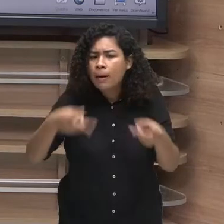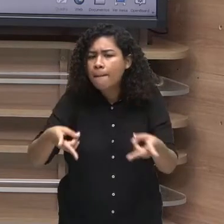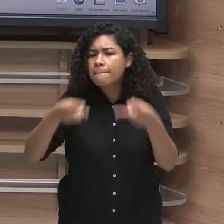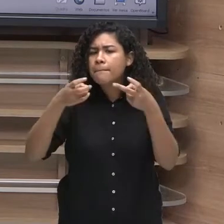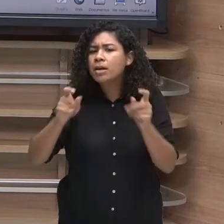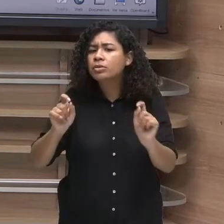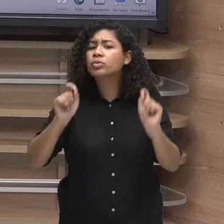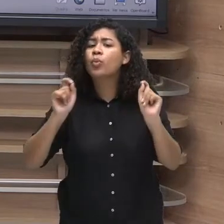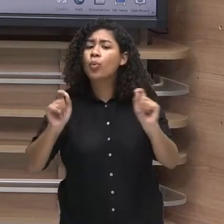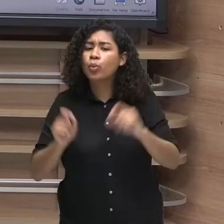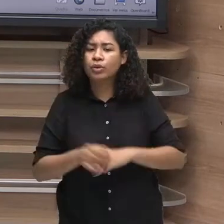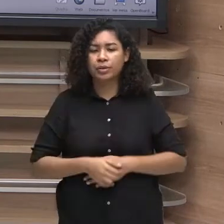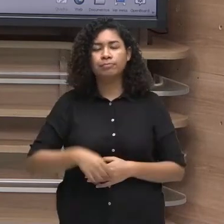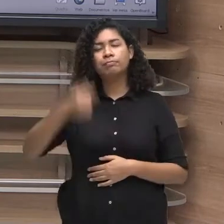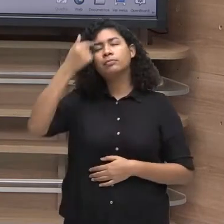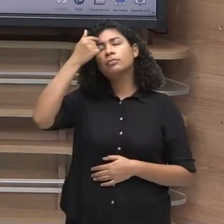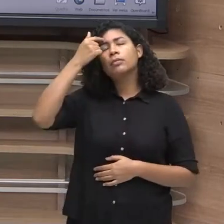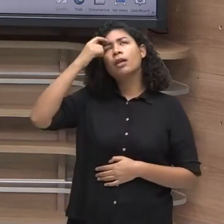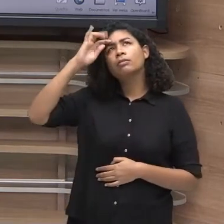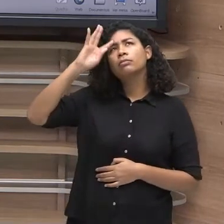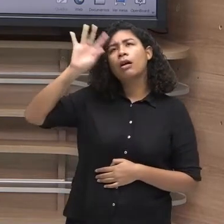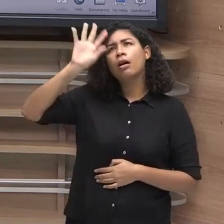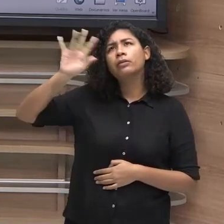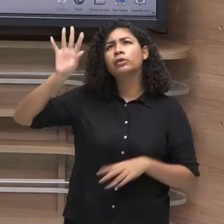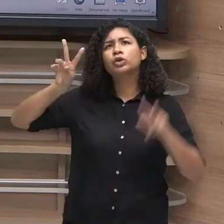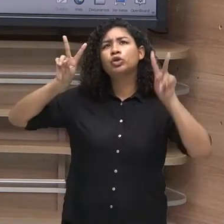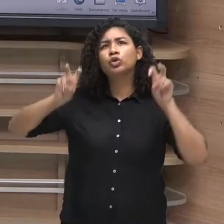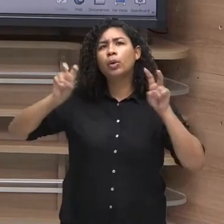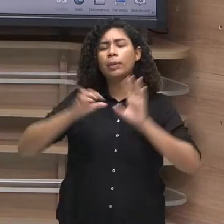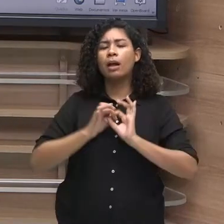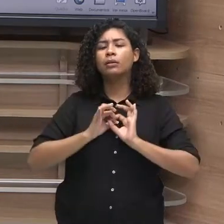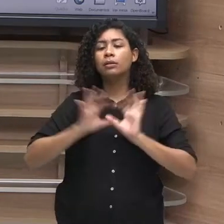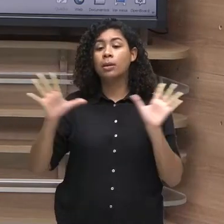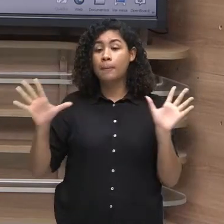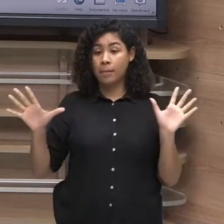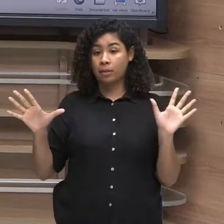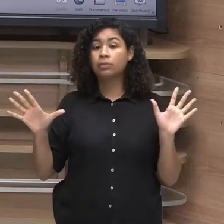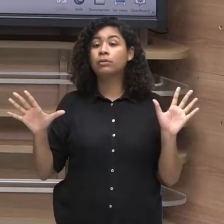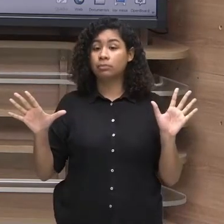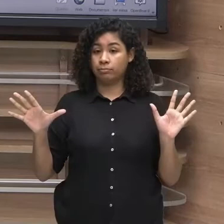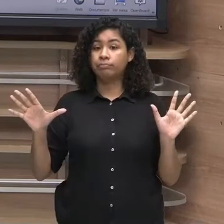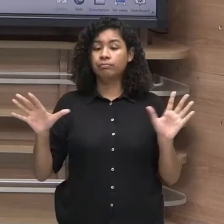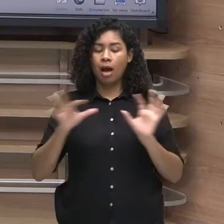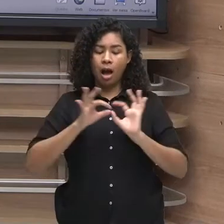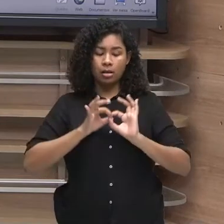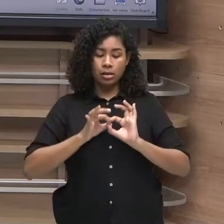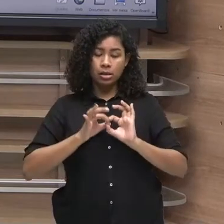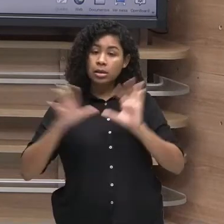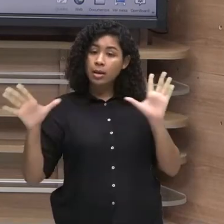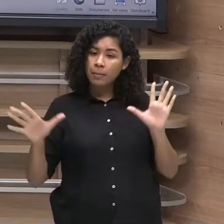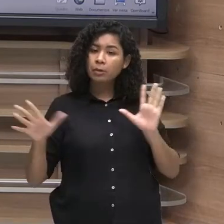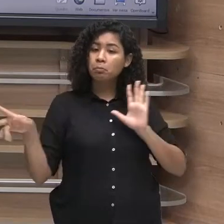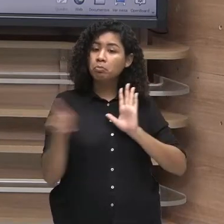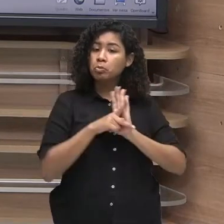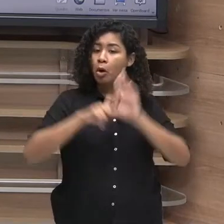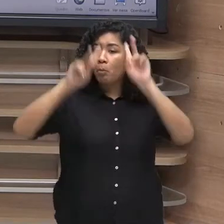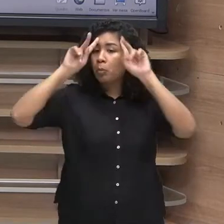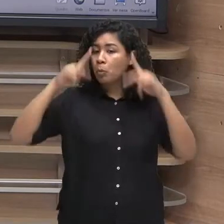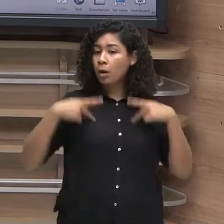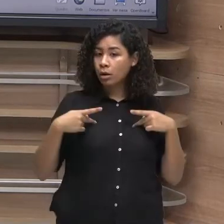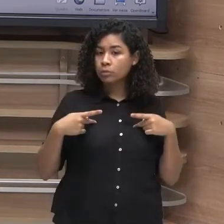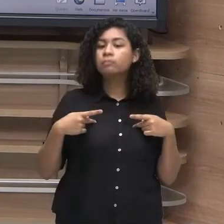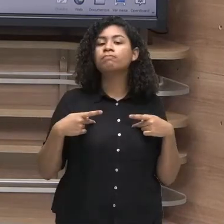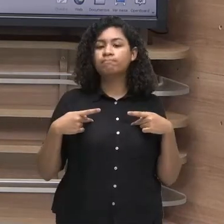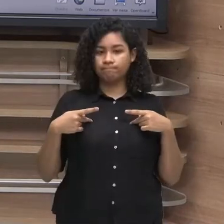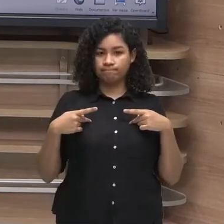vimos uma reflexão sobre a liberdade, né? A liberdade é algo que é próprio do ser humano, né?